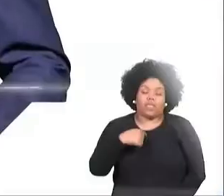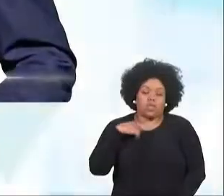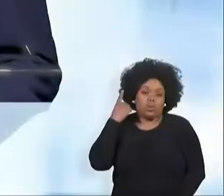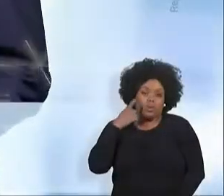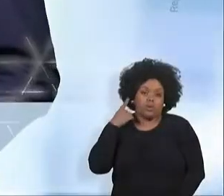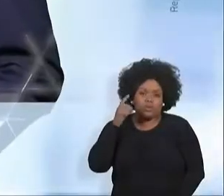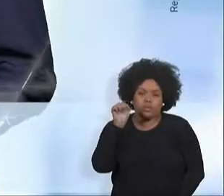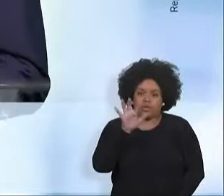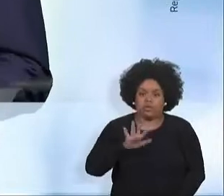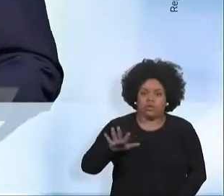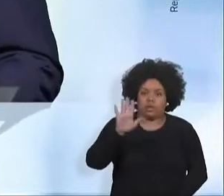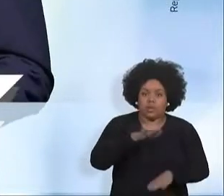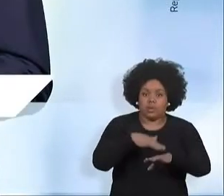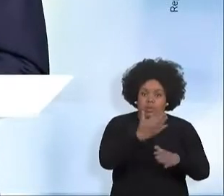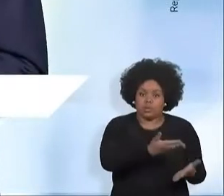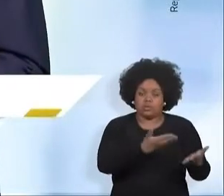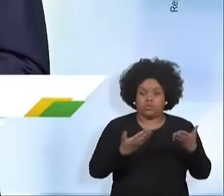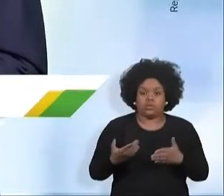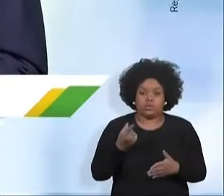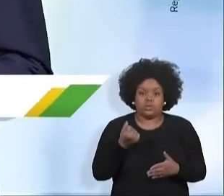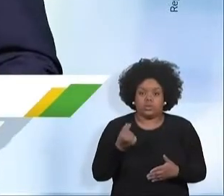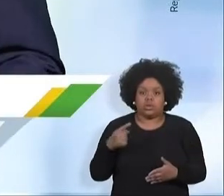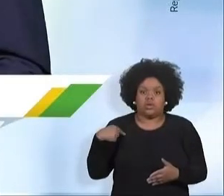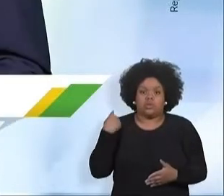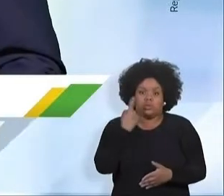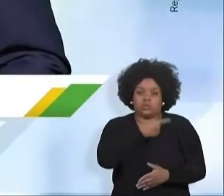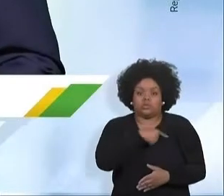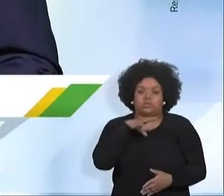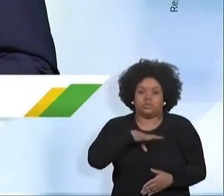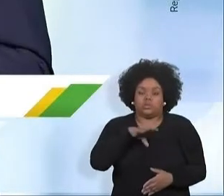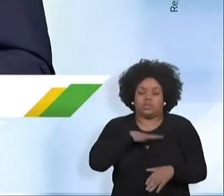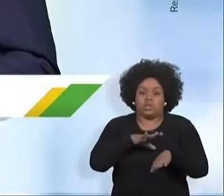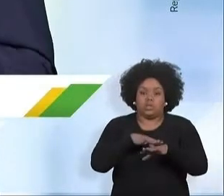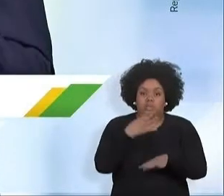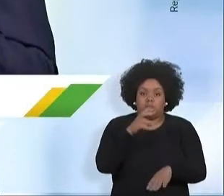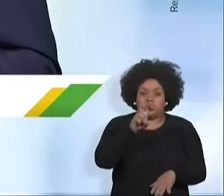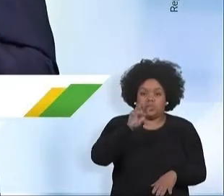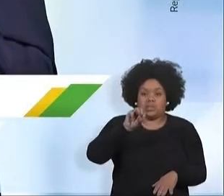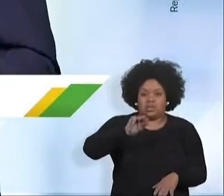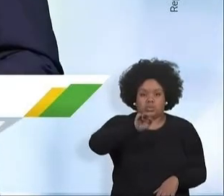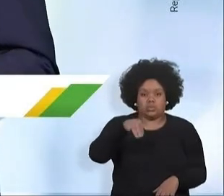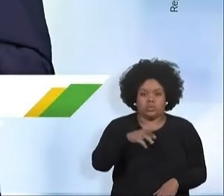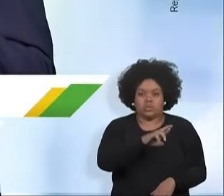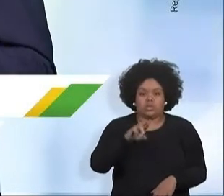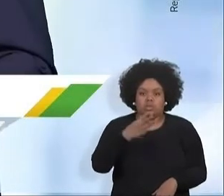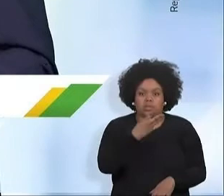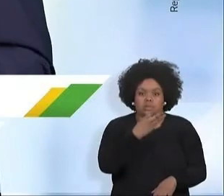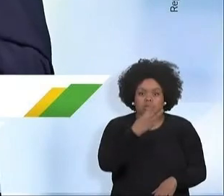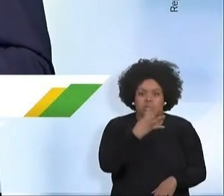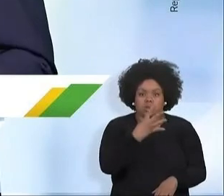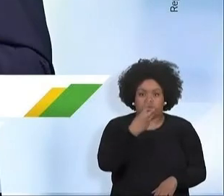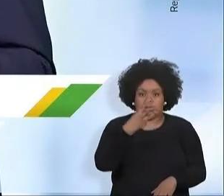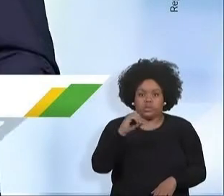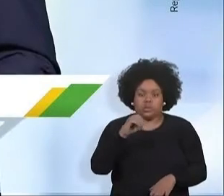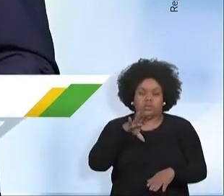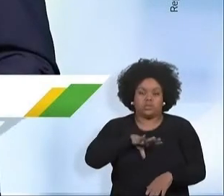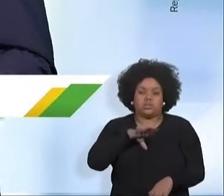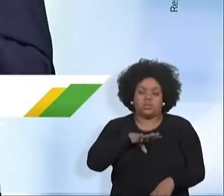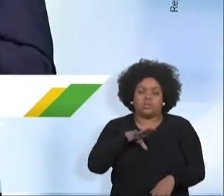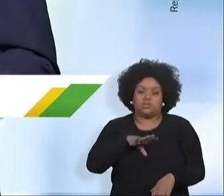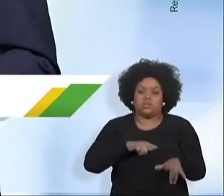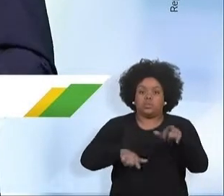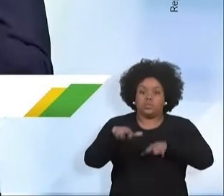55. Sou o deputado federal que mais trouxe recursos para municípios paulistas. Mais de 500 milhões para 430